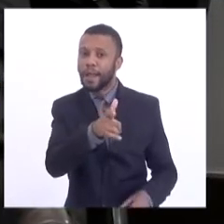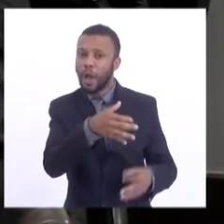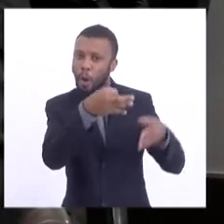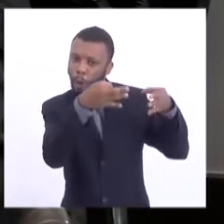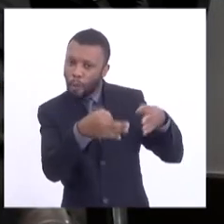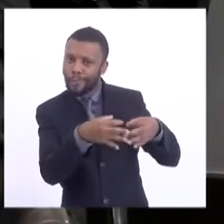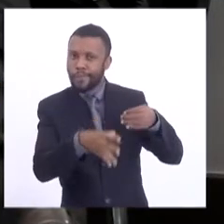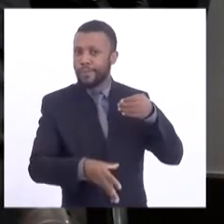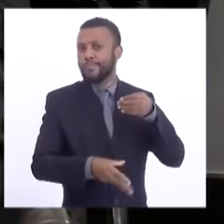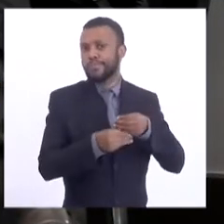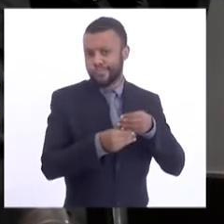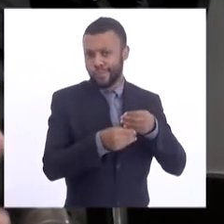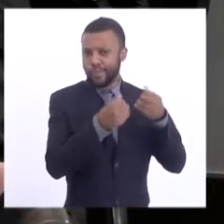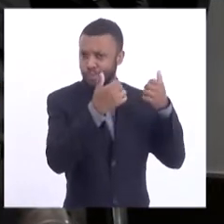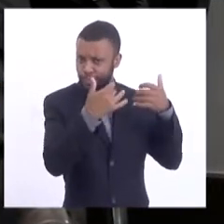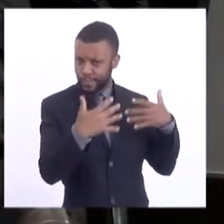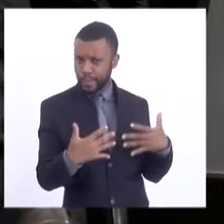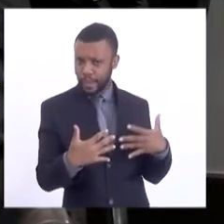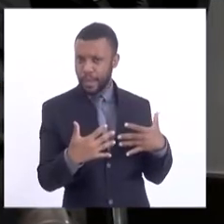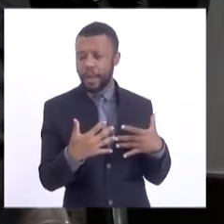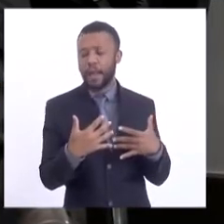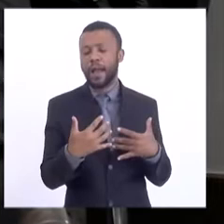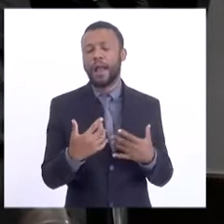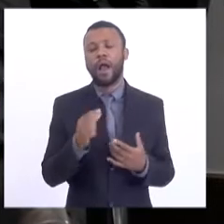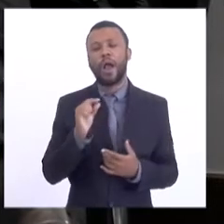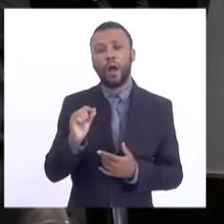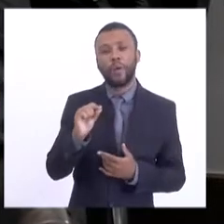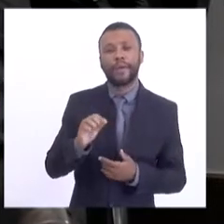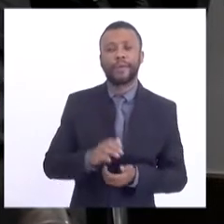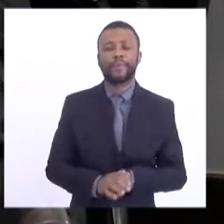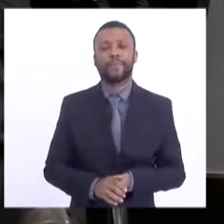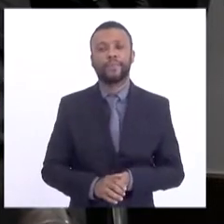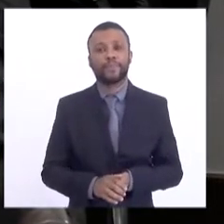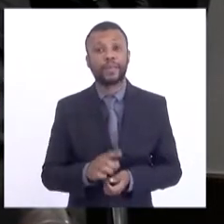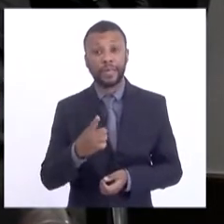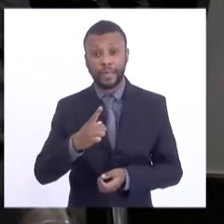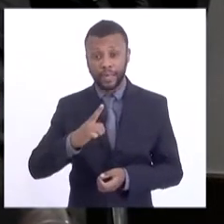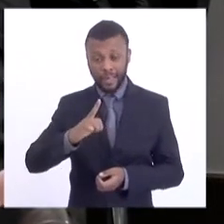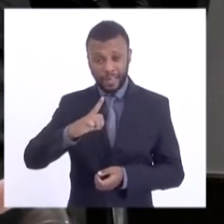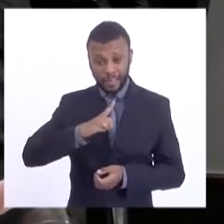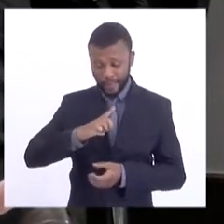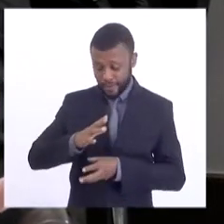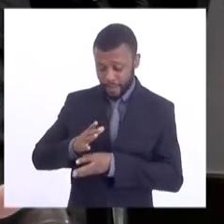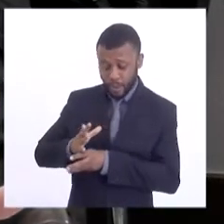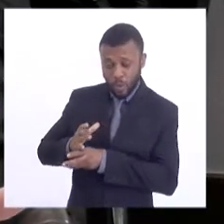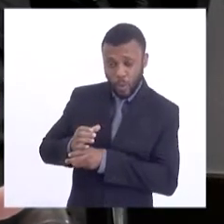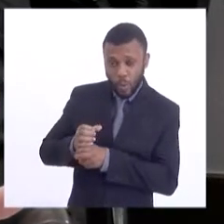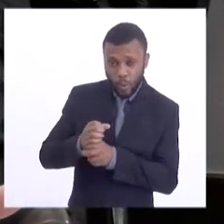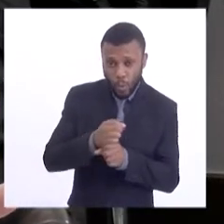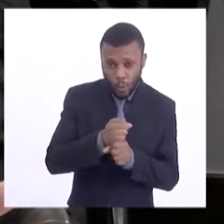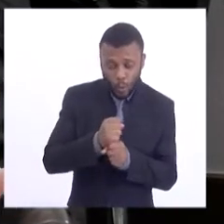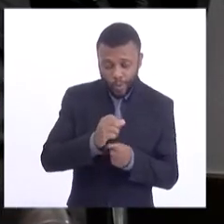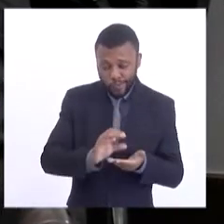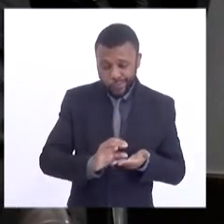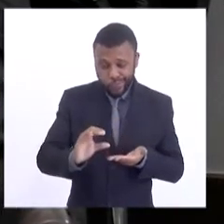é que o fato de ter havido este montante Como disse muito bem a deputado a Renata